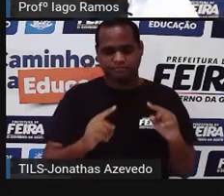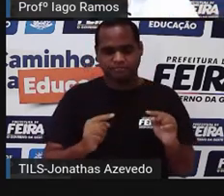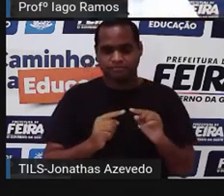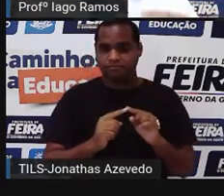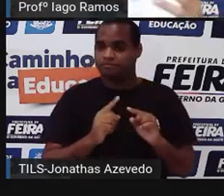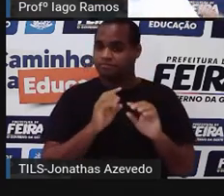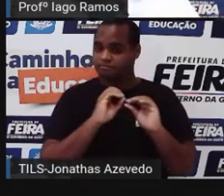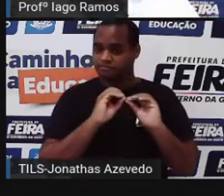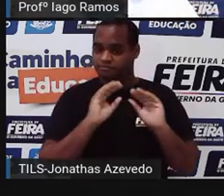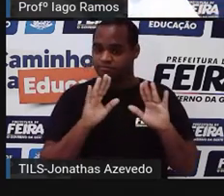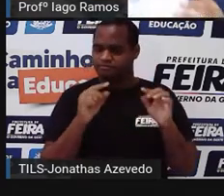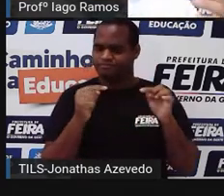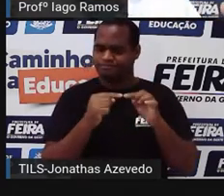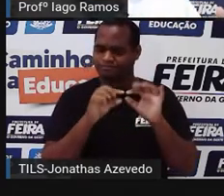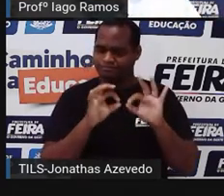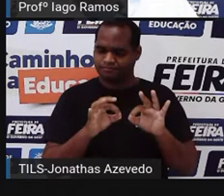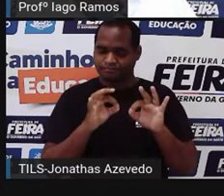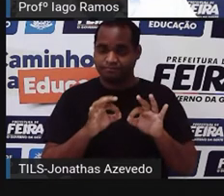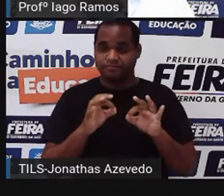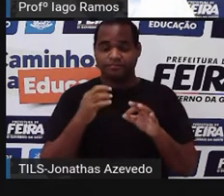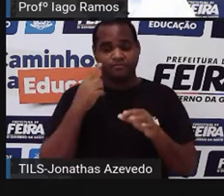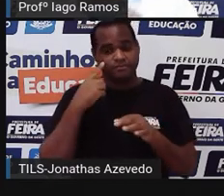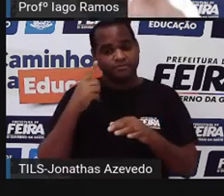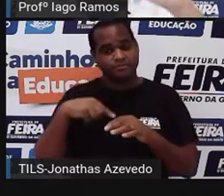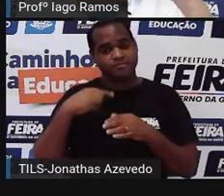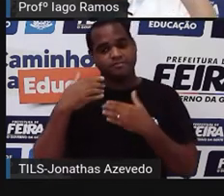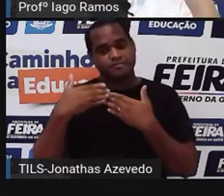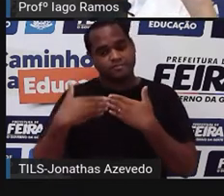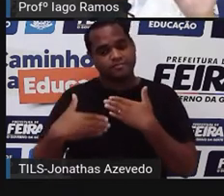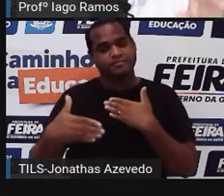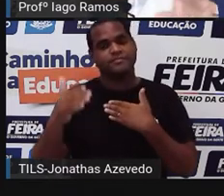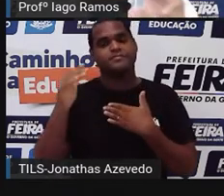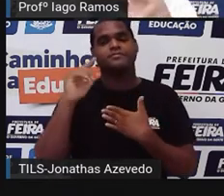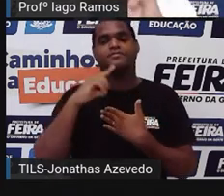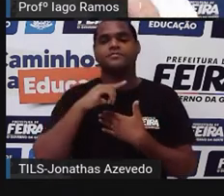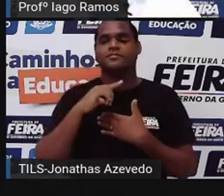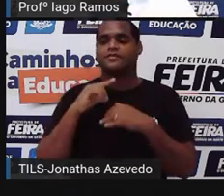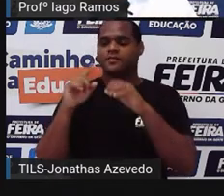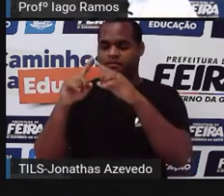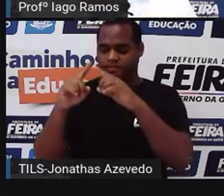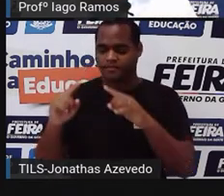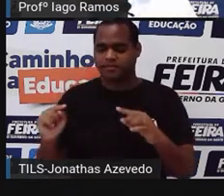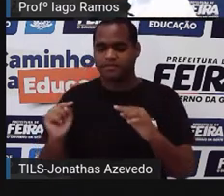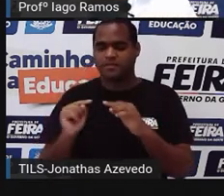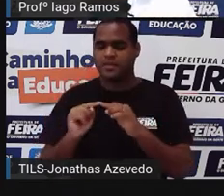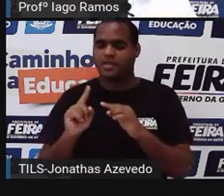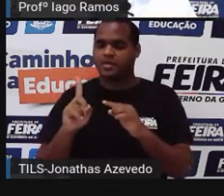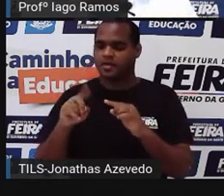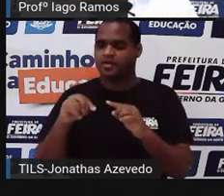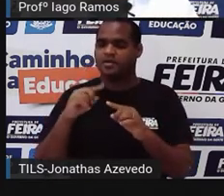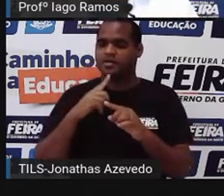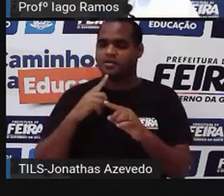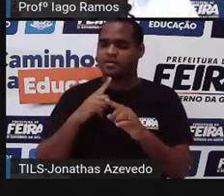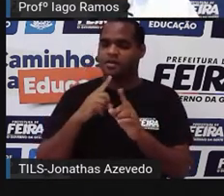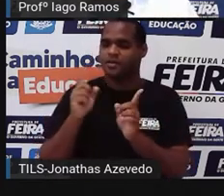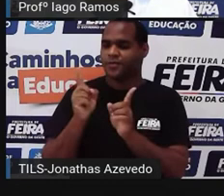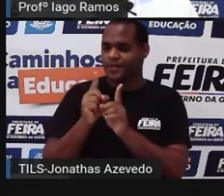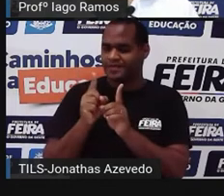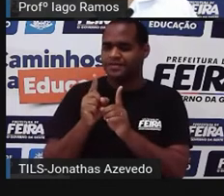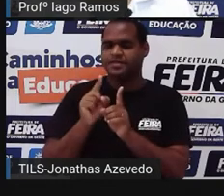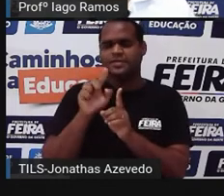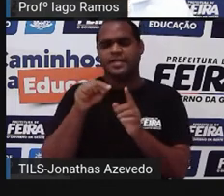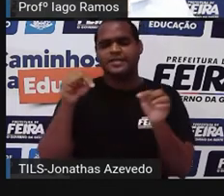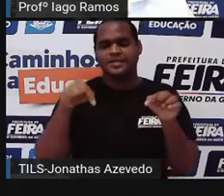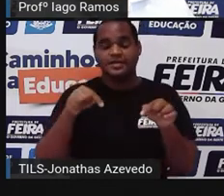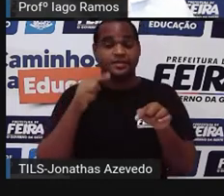claro é óbvio que não vai ter ali as mesmas medidas dos lados da figura menor mas aqui